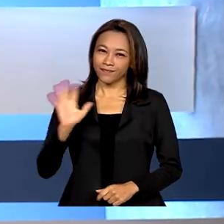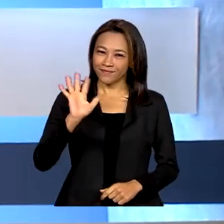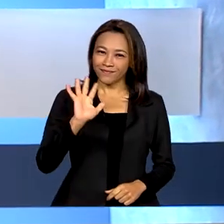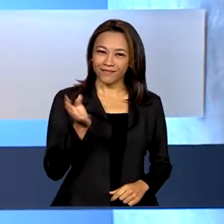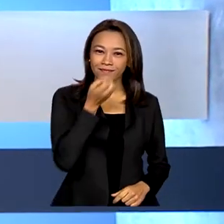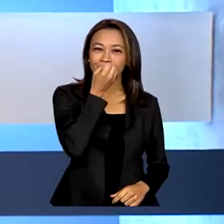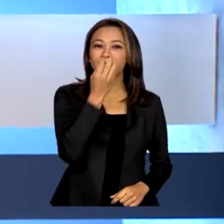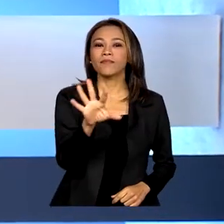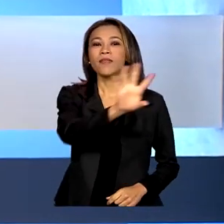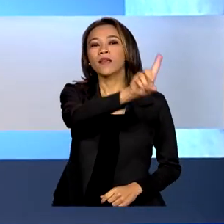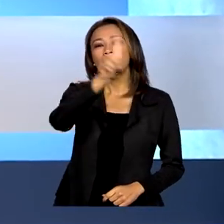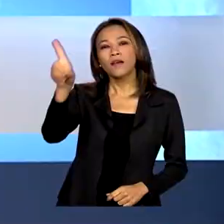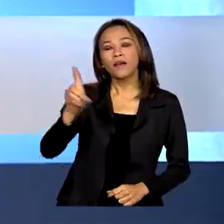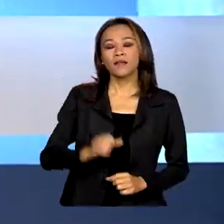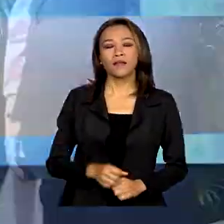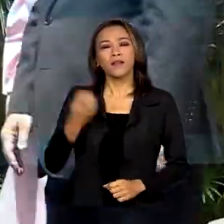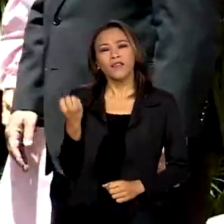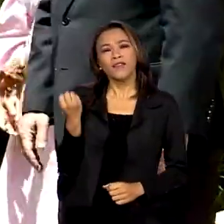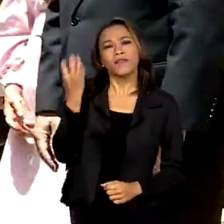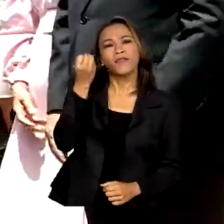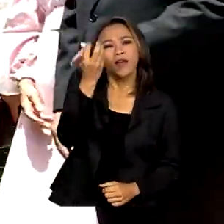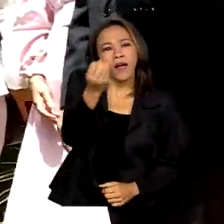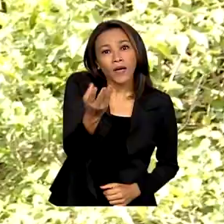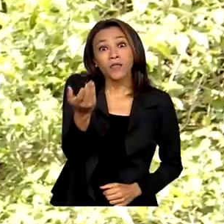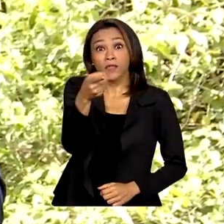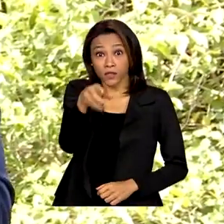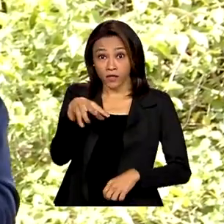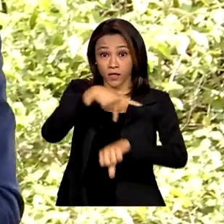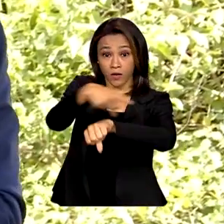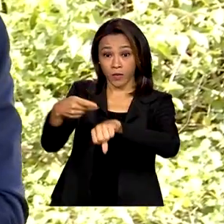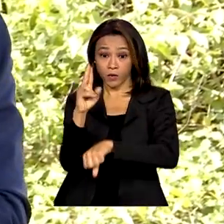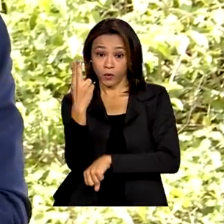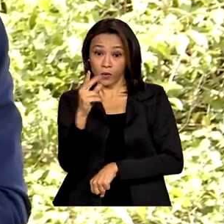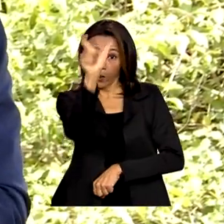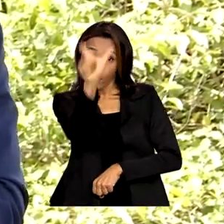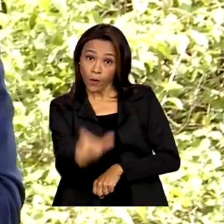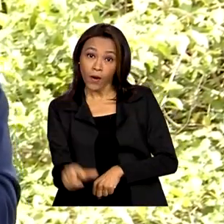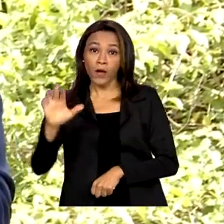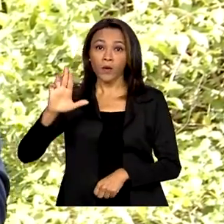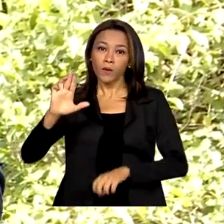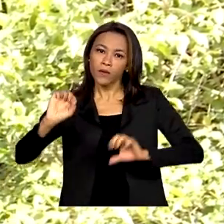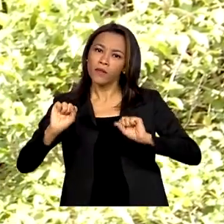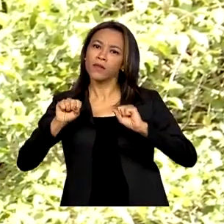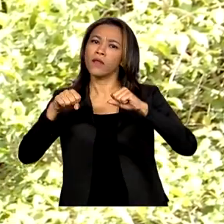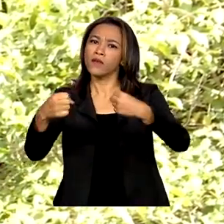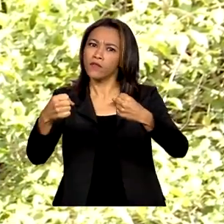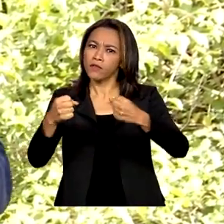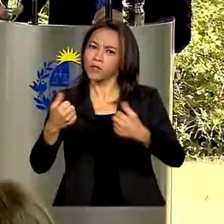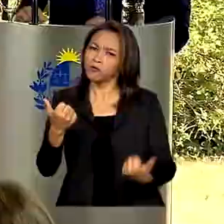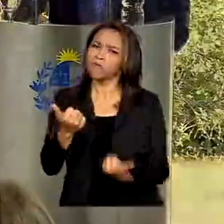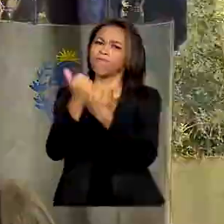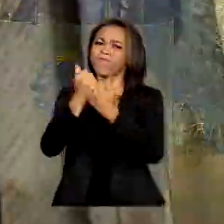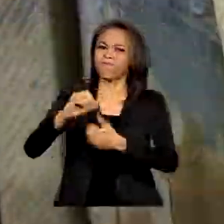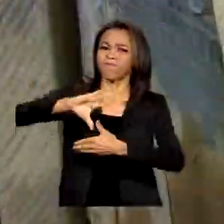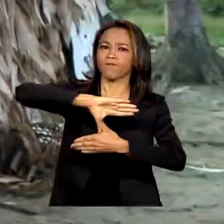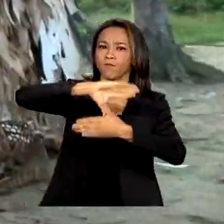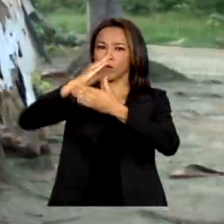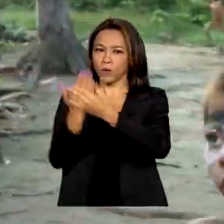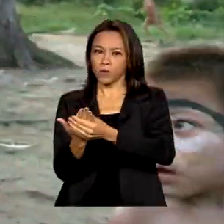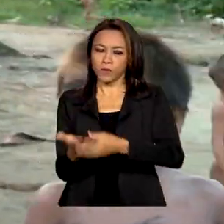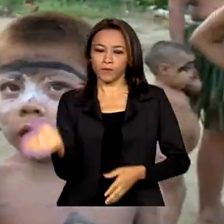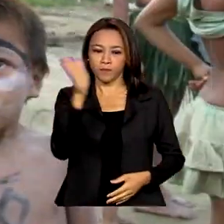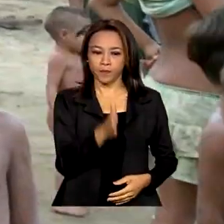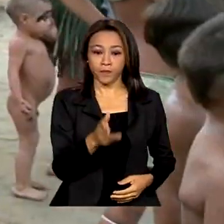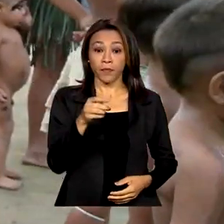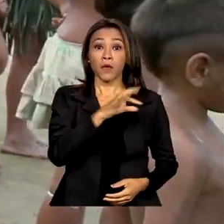Olá, bom dia. Em viagem ao Uruguai, Lula defende o fortalecimento do Mercosul. Polícia